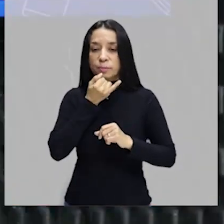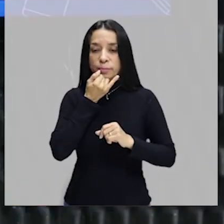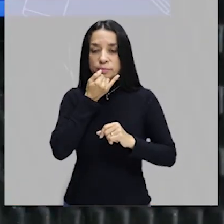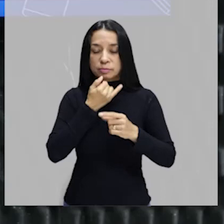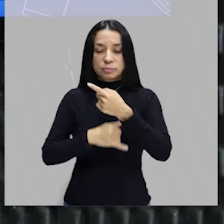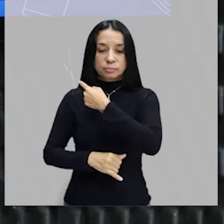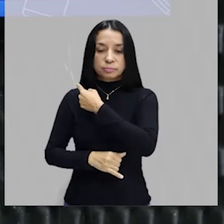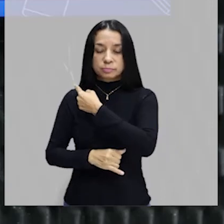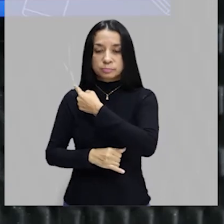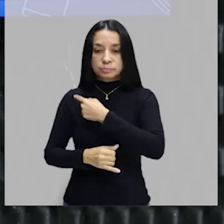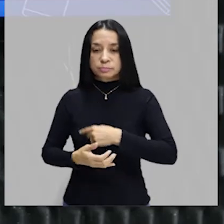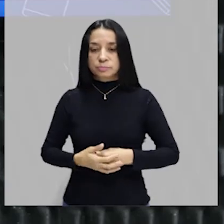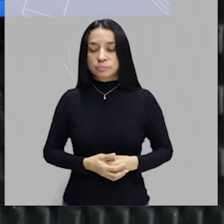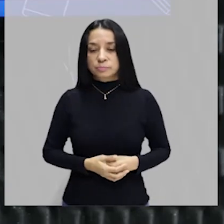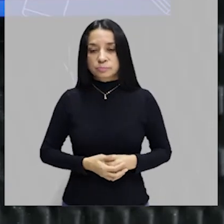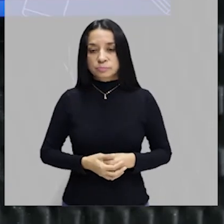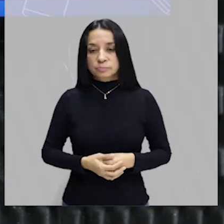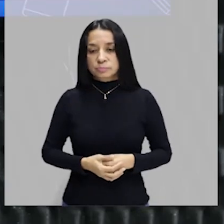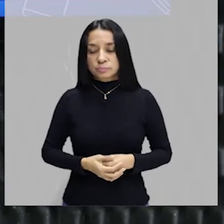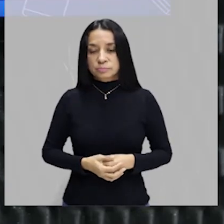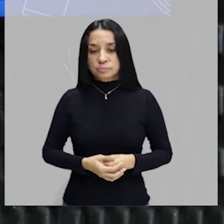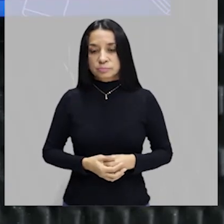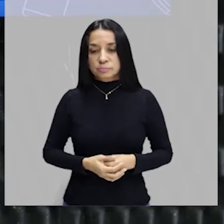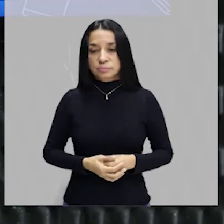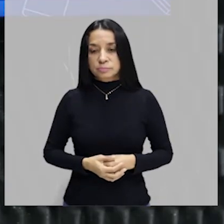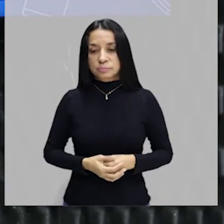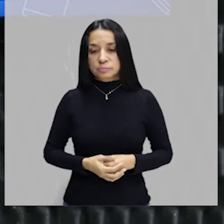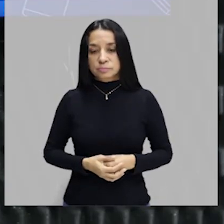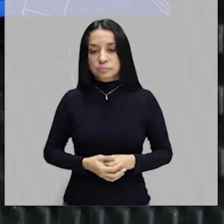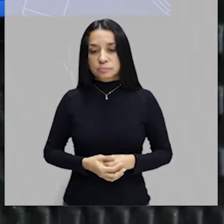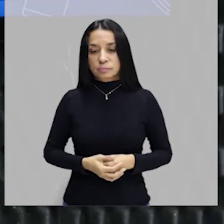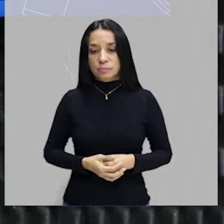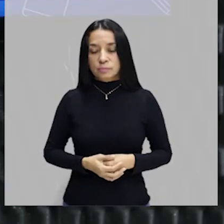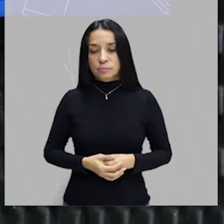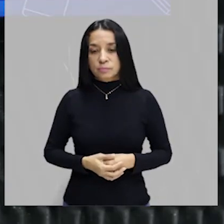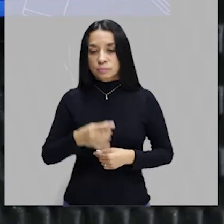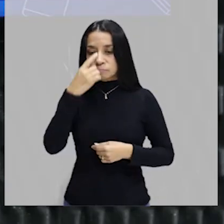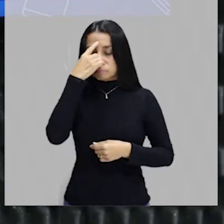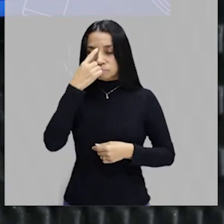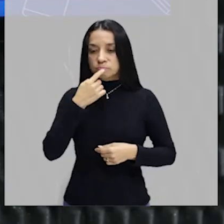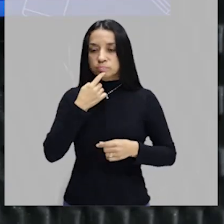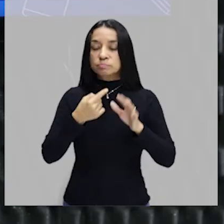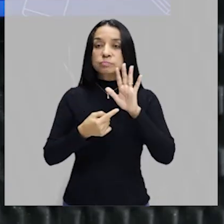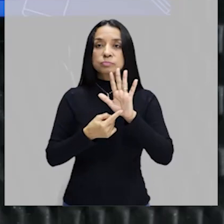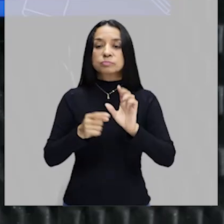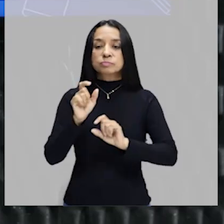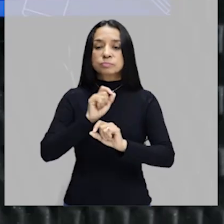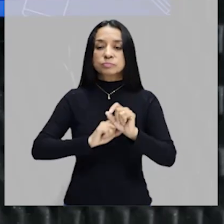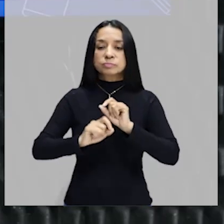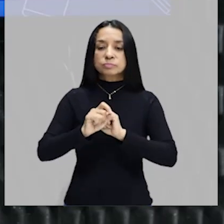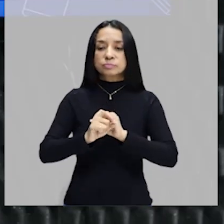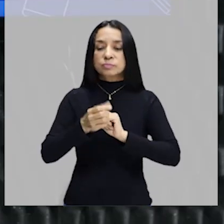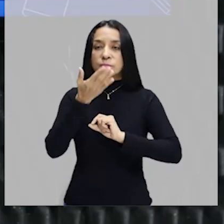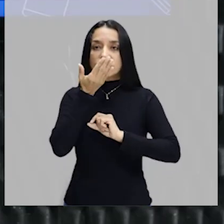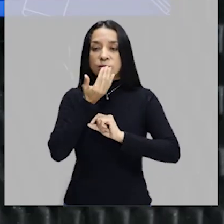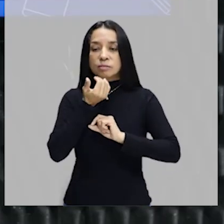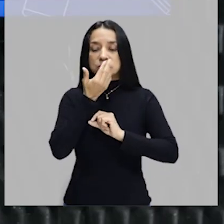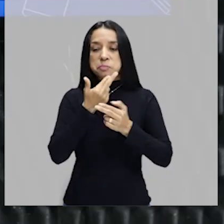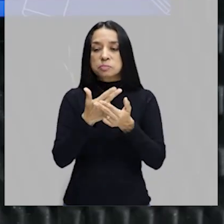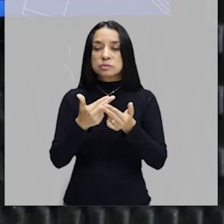em molar, pré-molar, canino e incisivo. Isso mostra que a